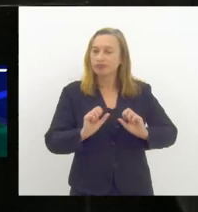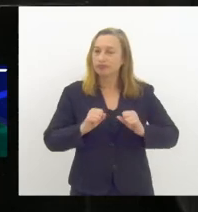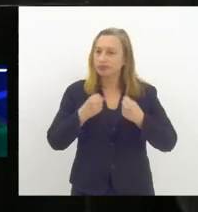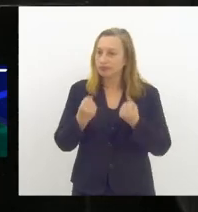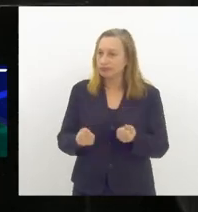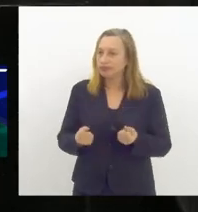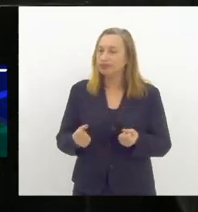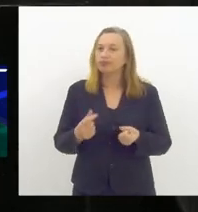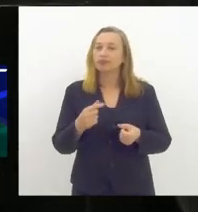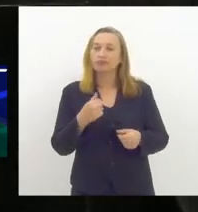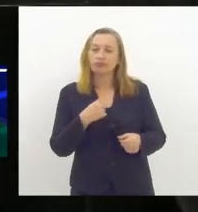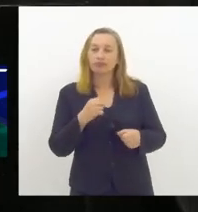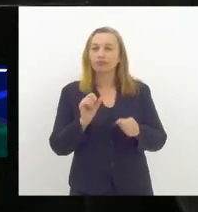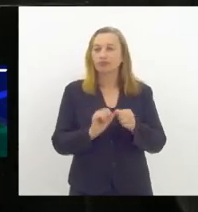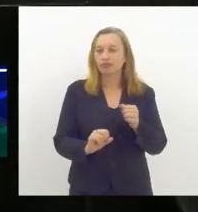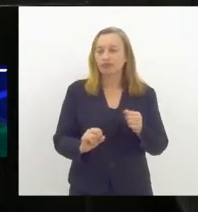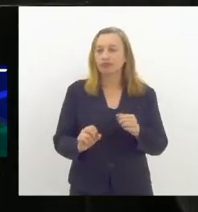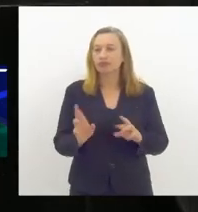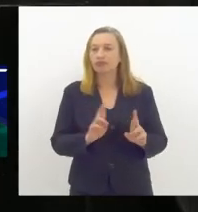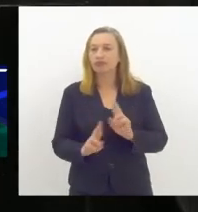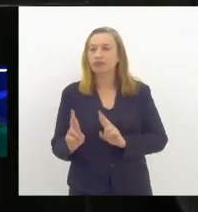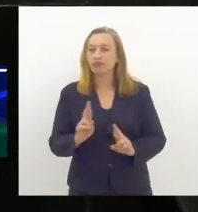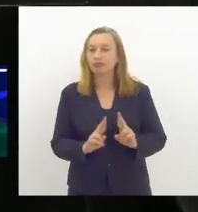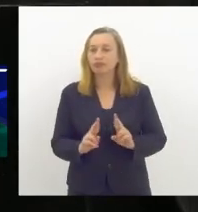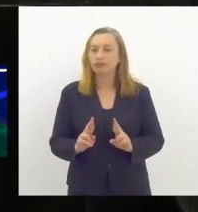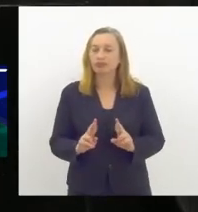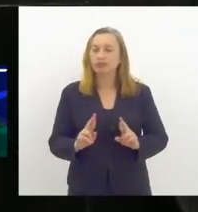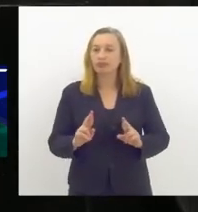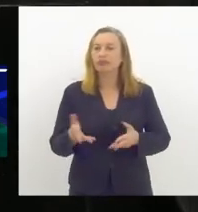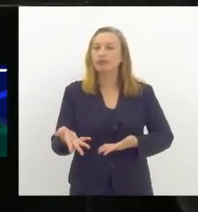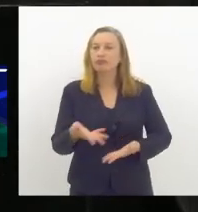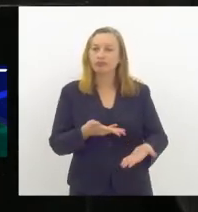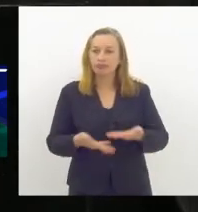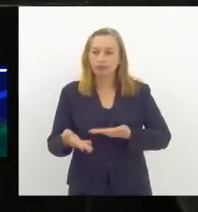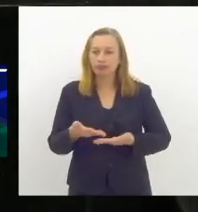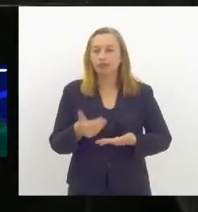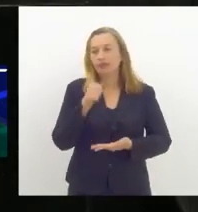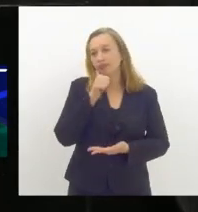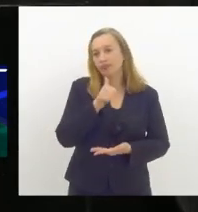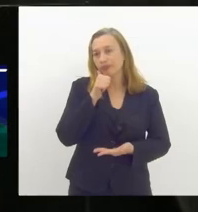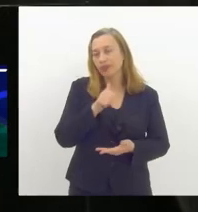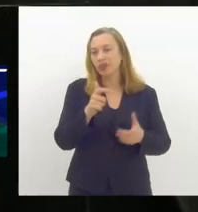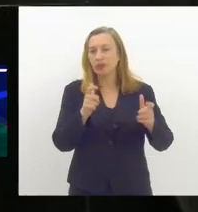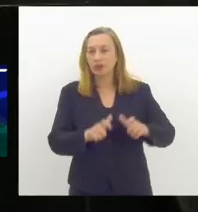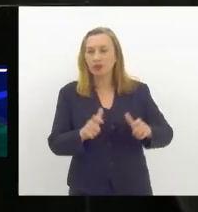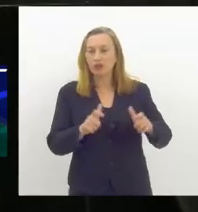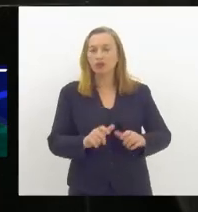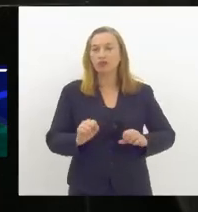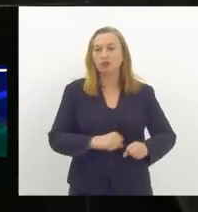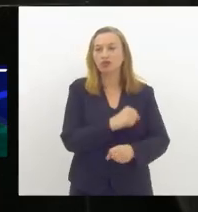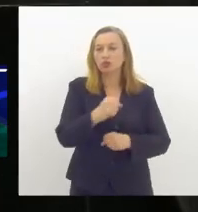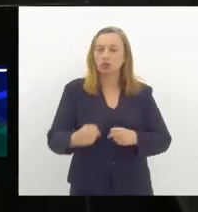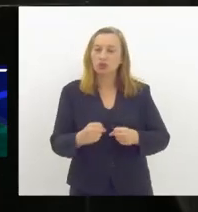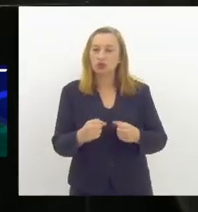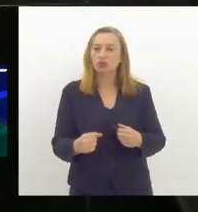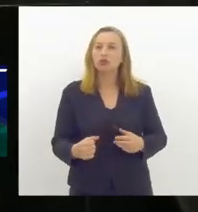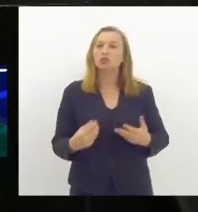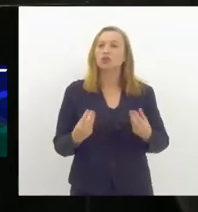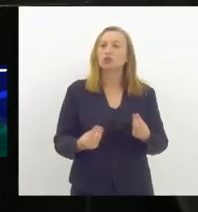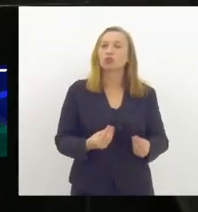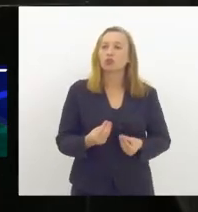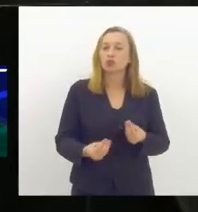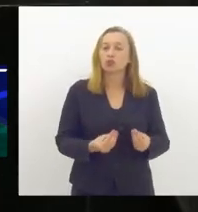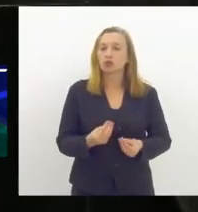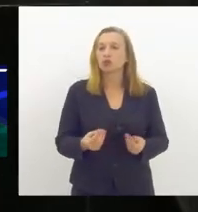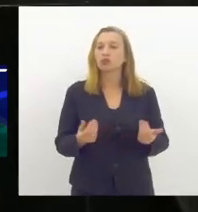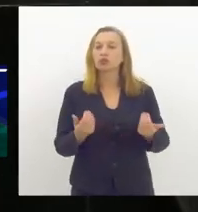defesas que tenham feito em relação a participação da mulher nos espaços de poder assim como